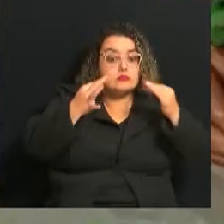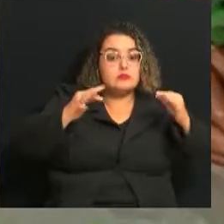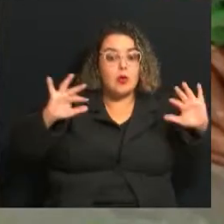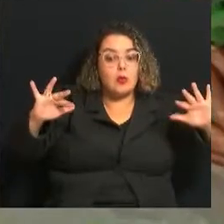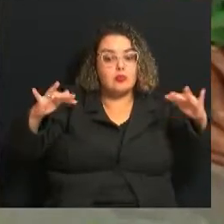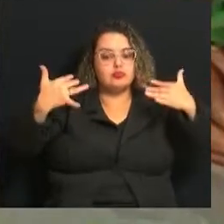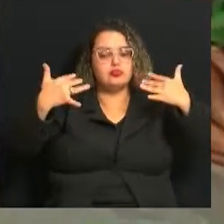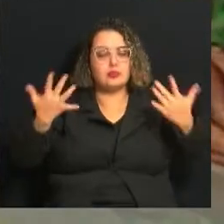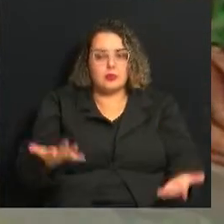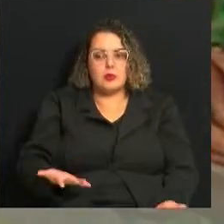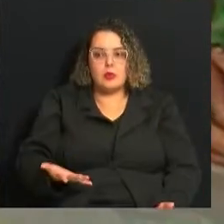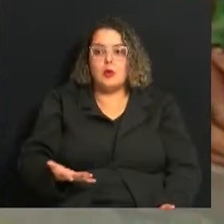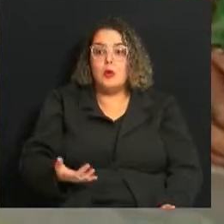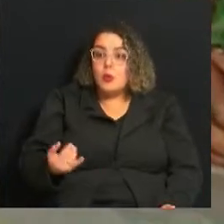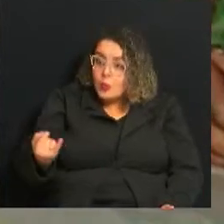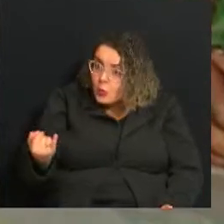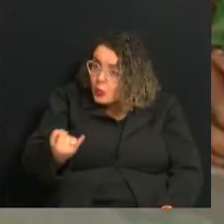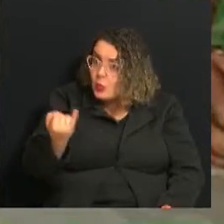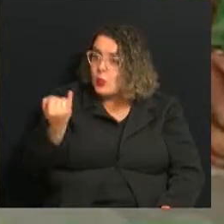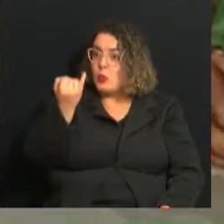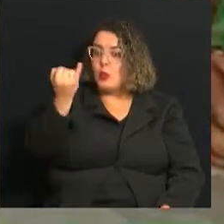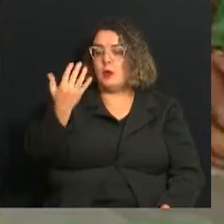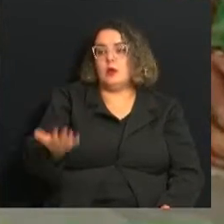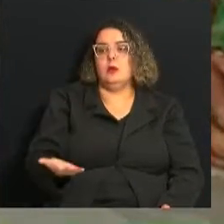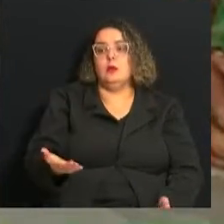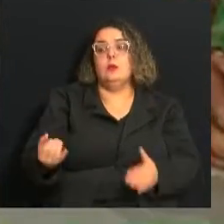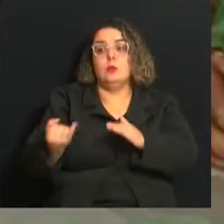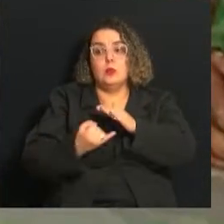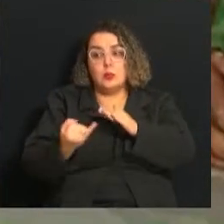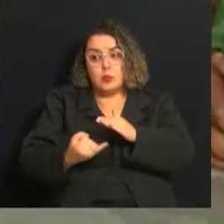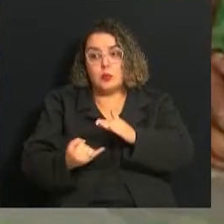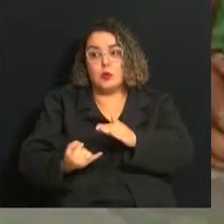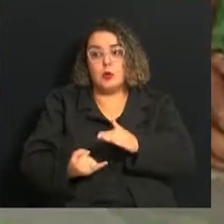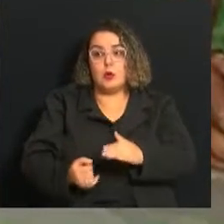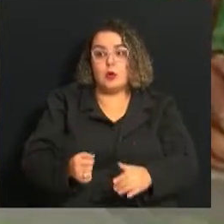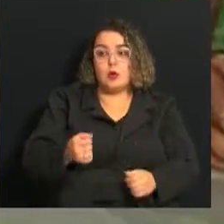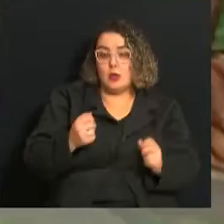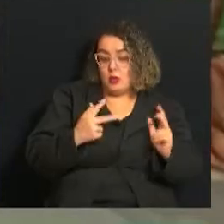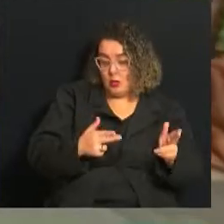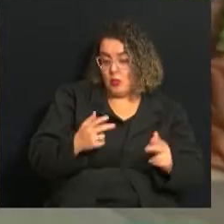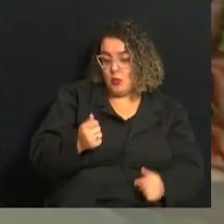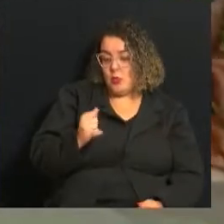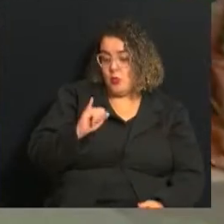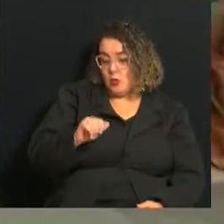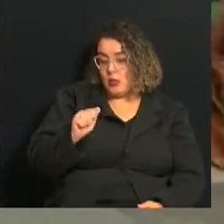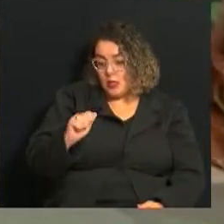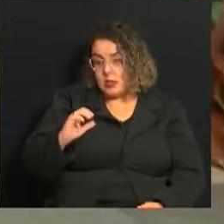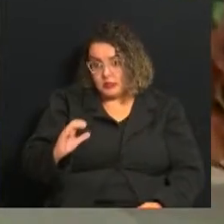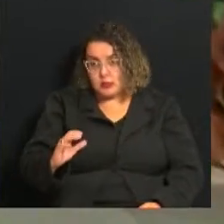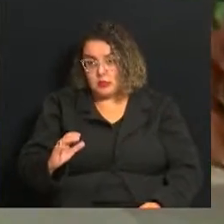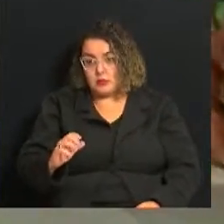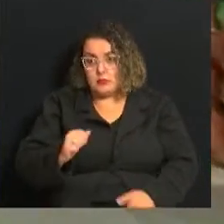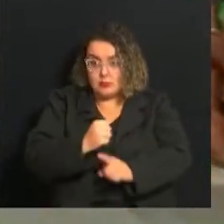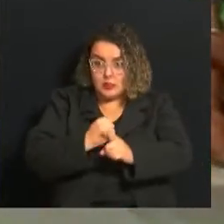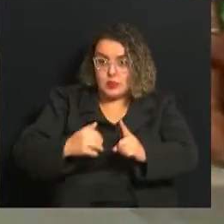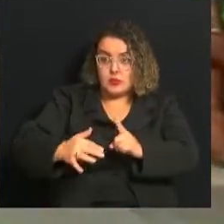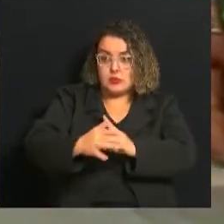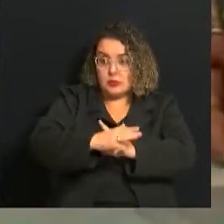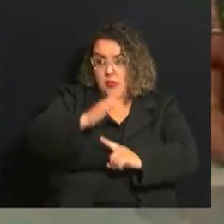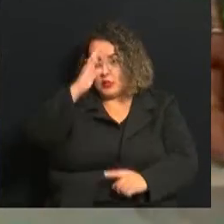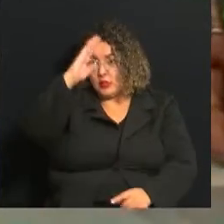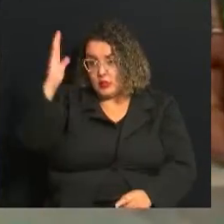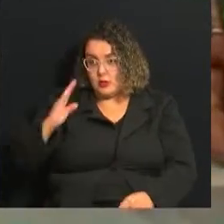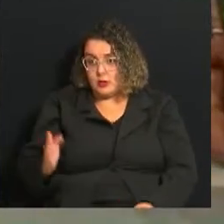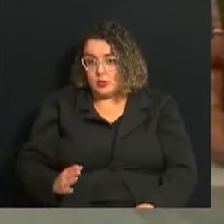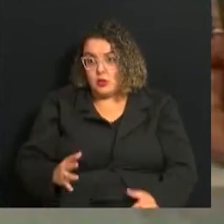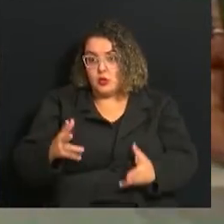dizer o quão importante que uma instituição como o IAC é para a sociedade brasileira. Aquilo que